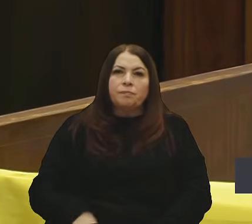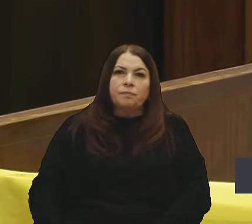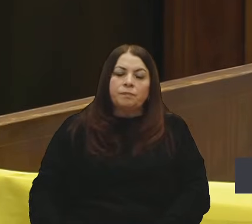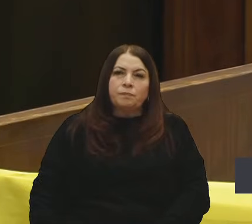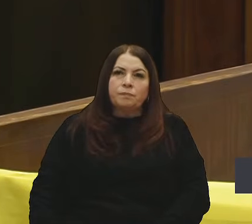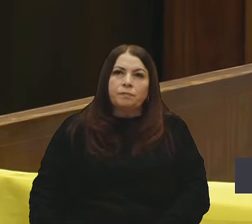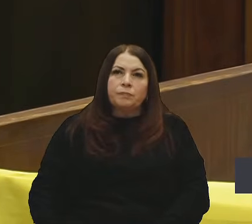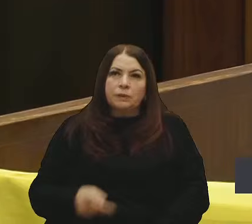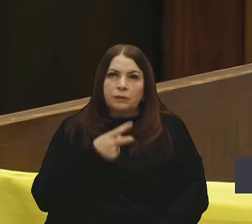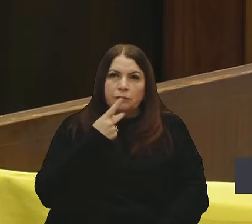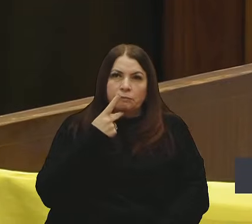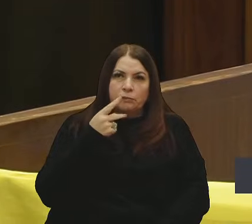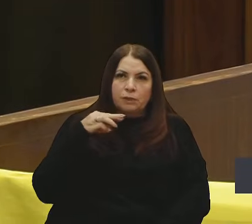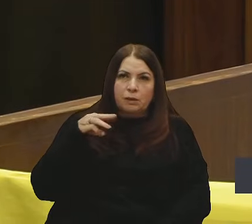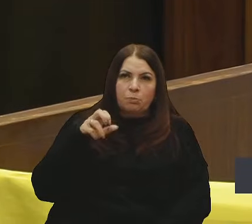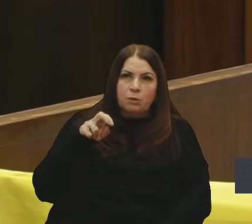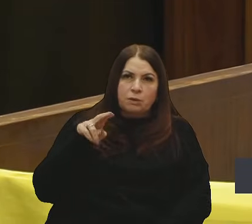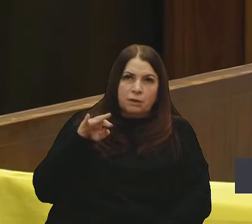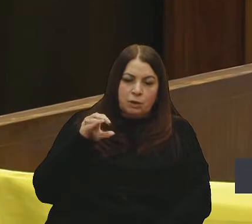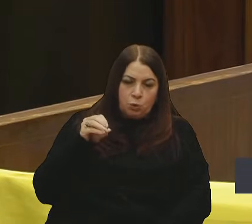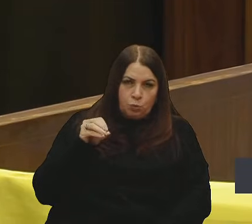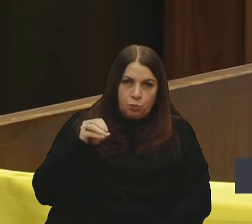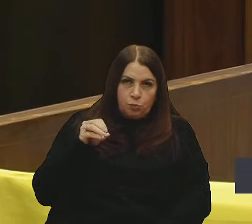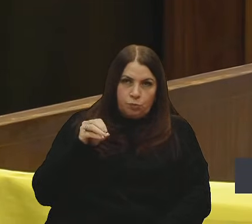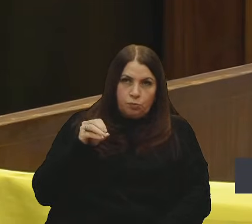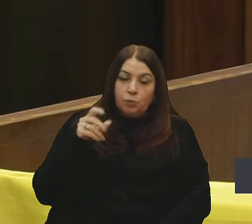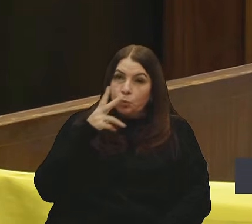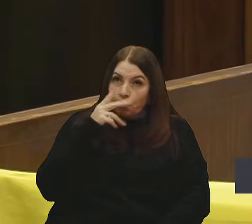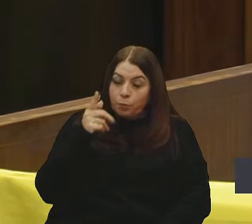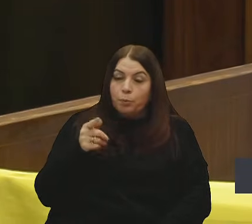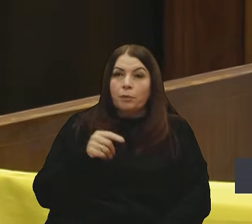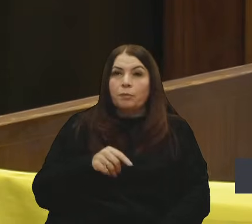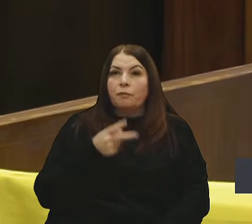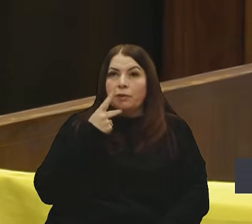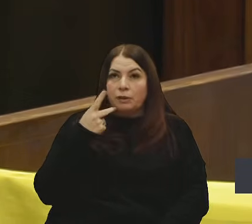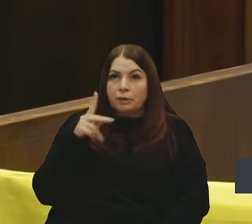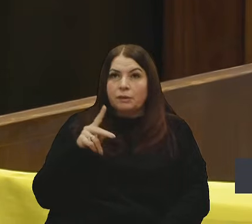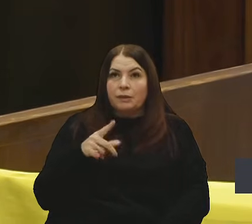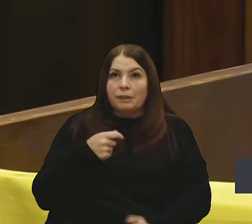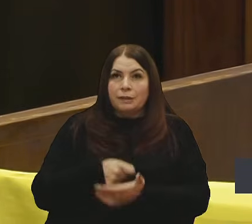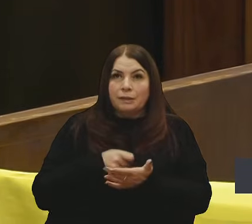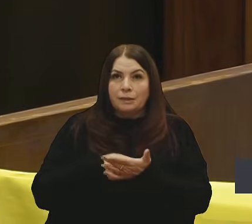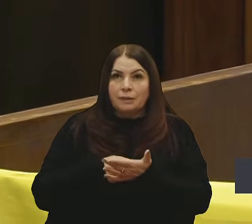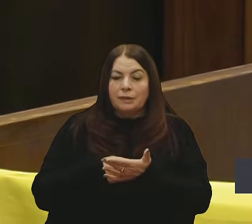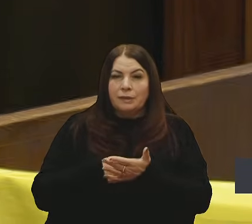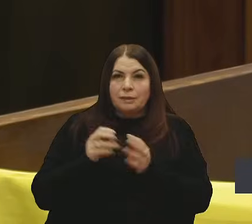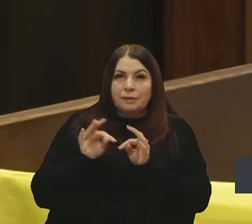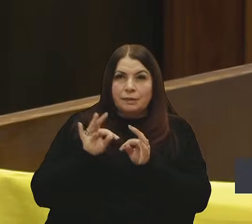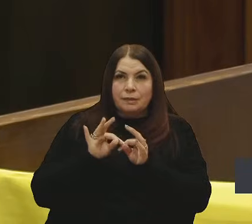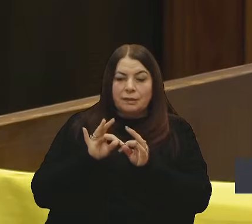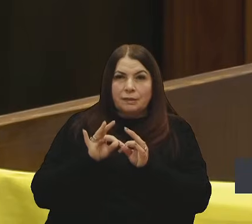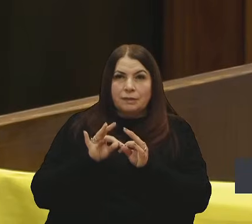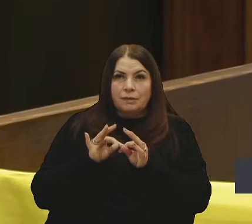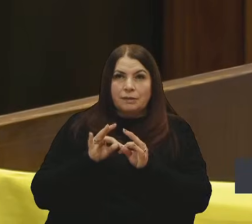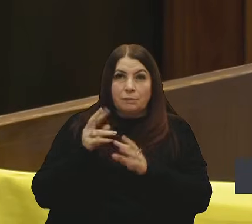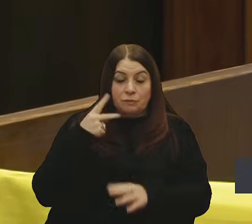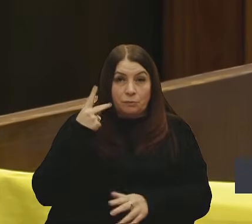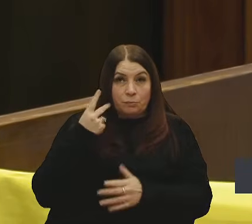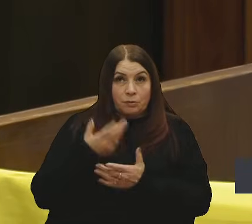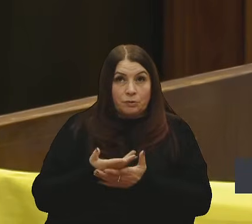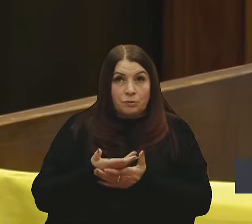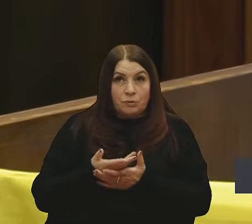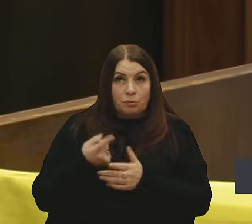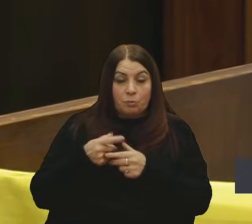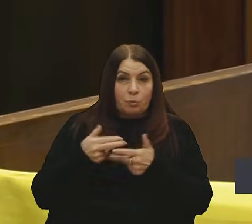na fala do Marcelo, que assim como a fala do Marcelo, que ele tentou ser técnico, mas foi político, porque